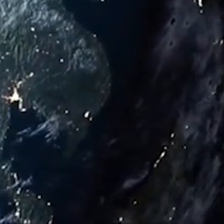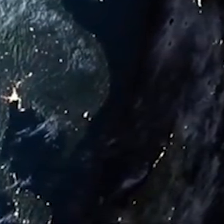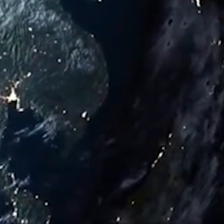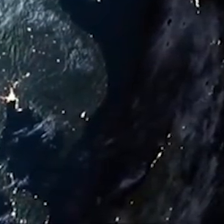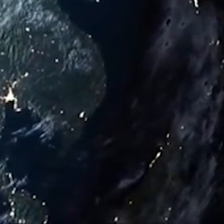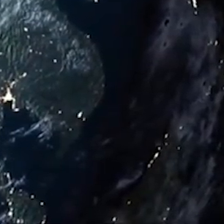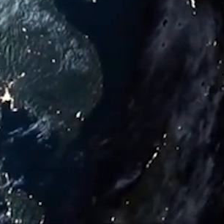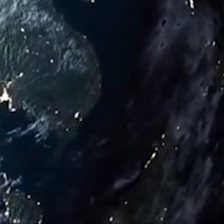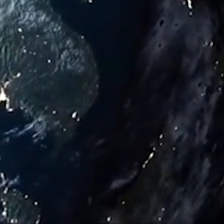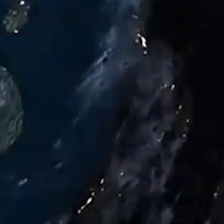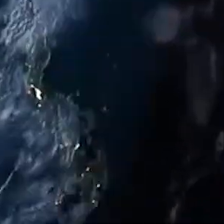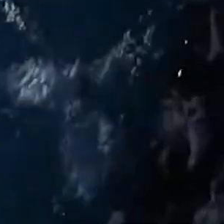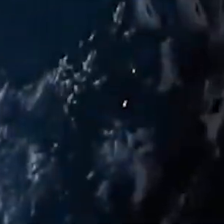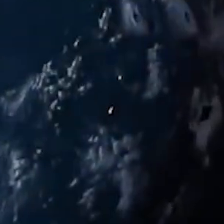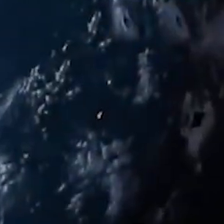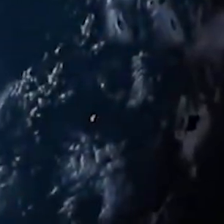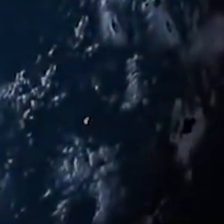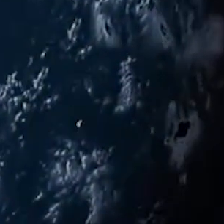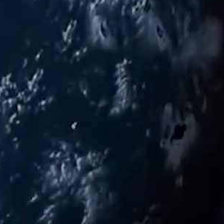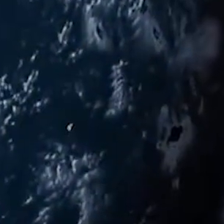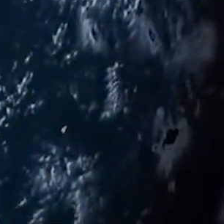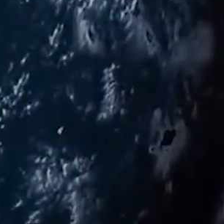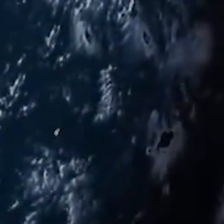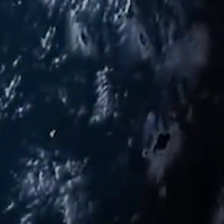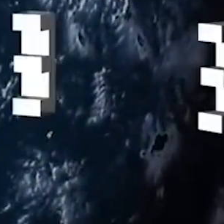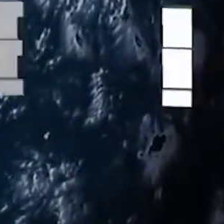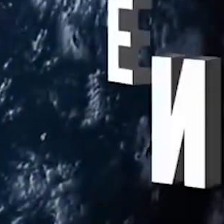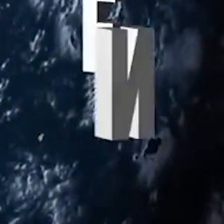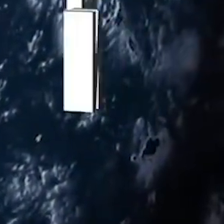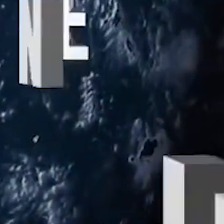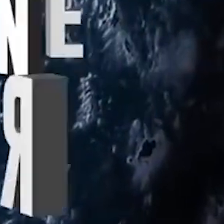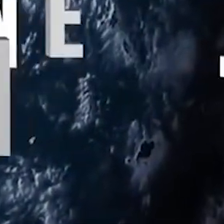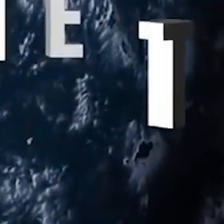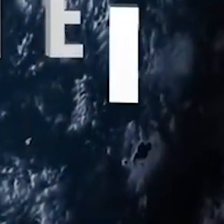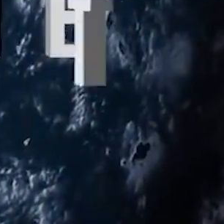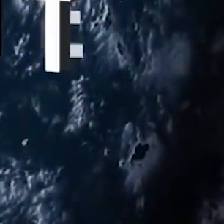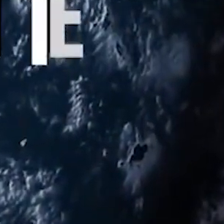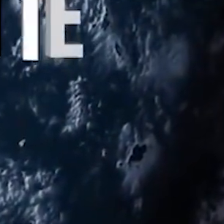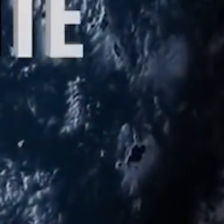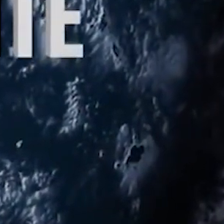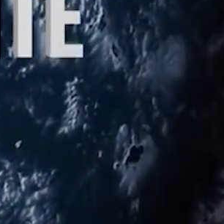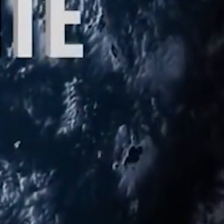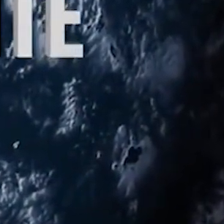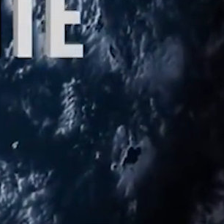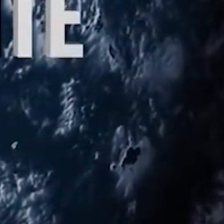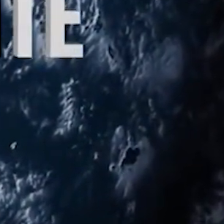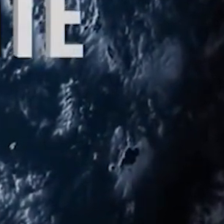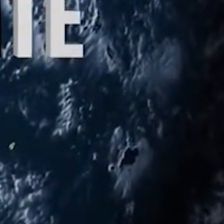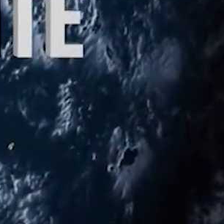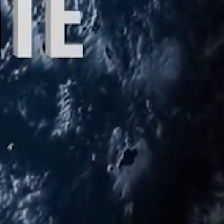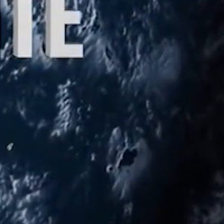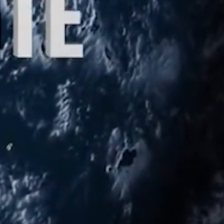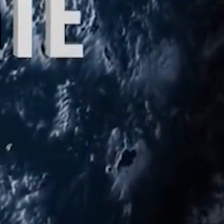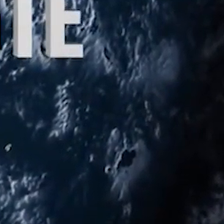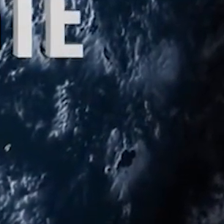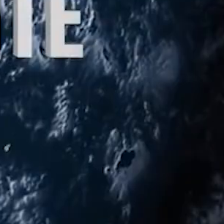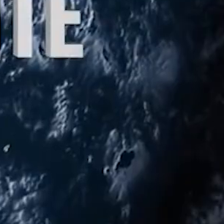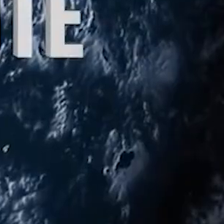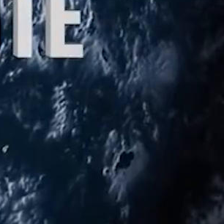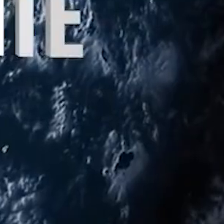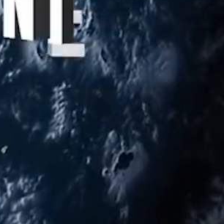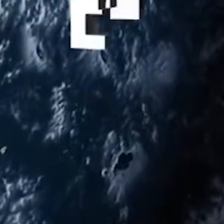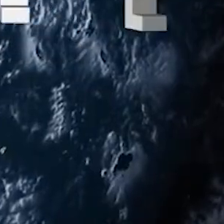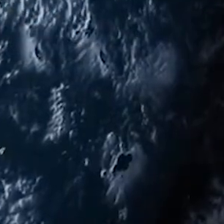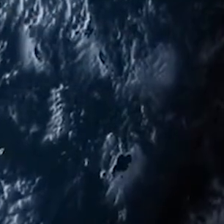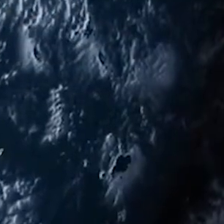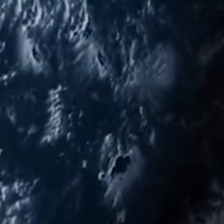Senhor Jesus na véspera de sua morte na cruz do Calvário. Pessoas de todas as partes do mundo têm sido